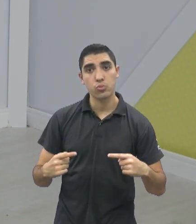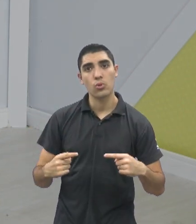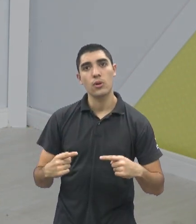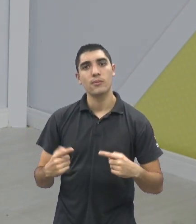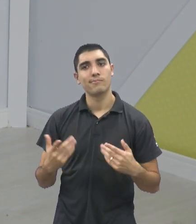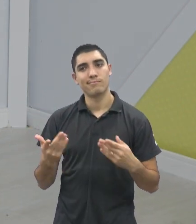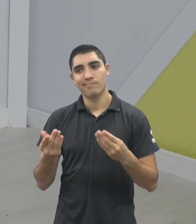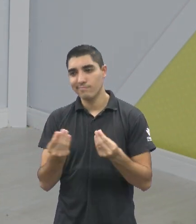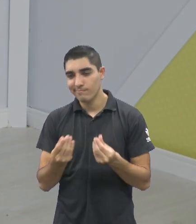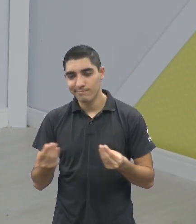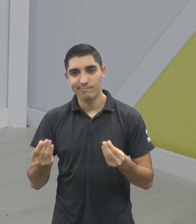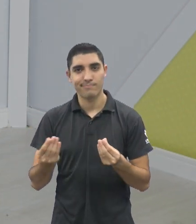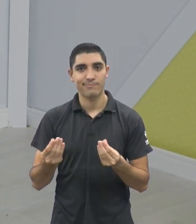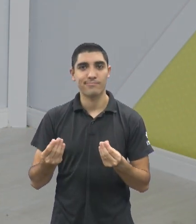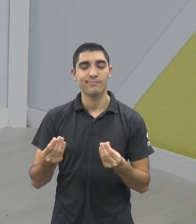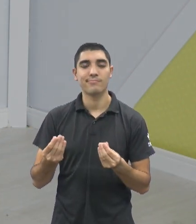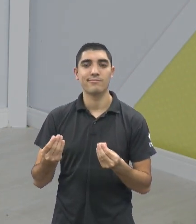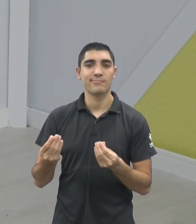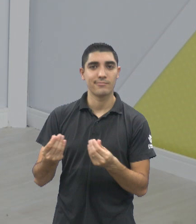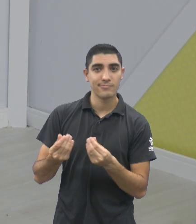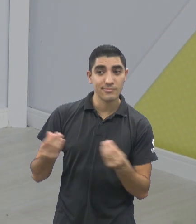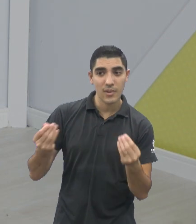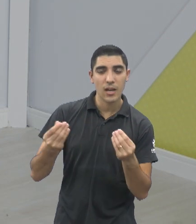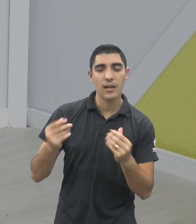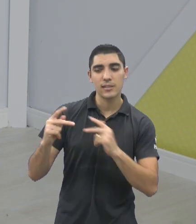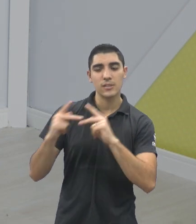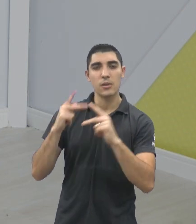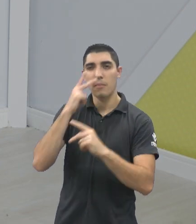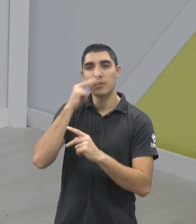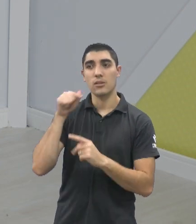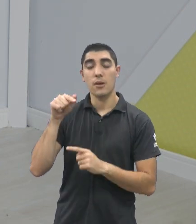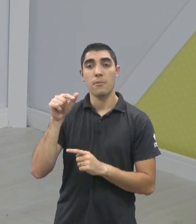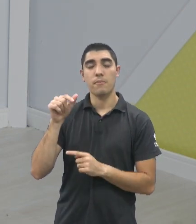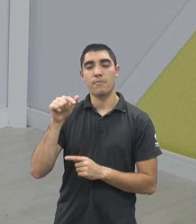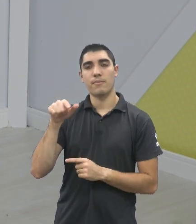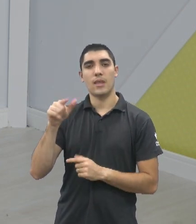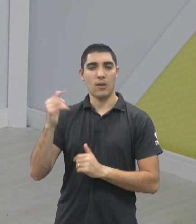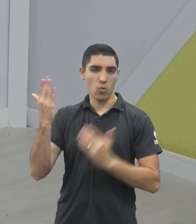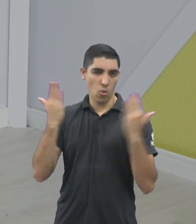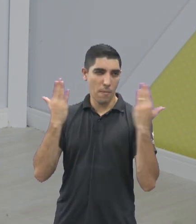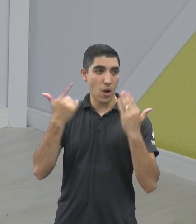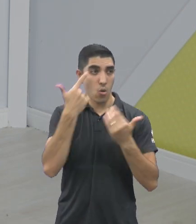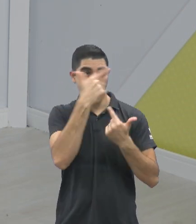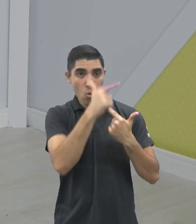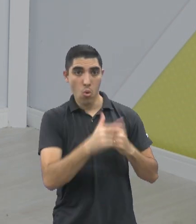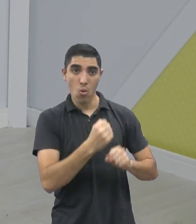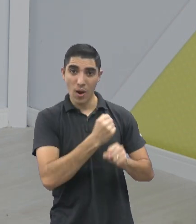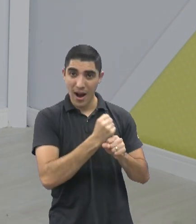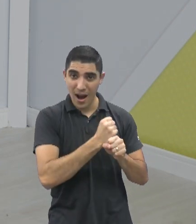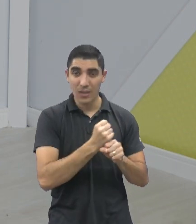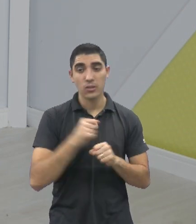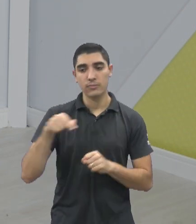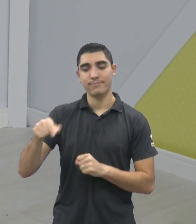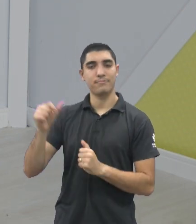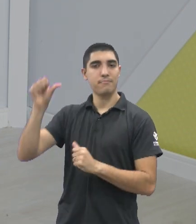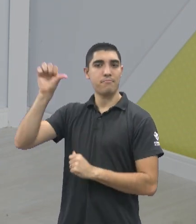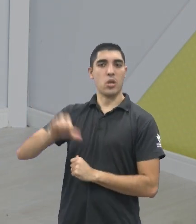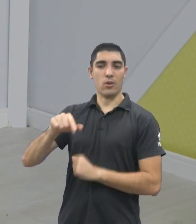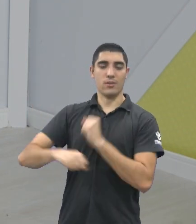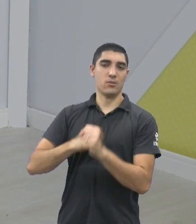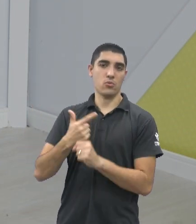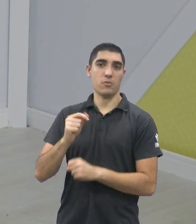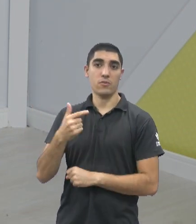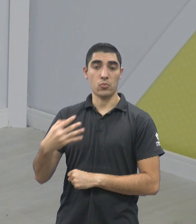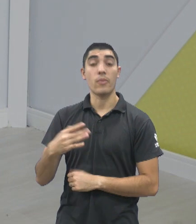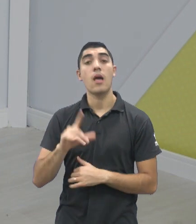acabou ficando aí com essa marca, né, de pior início do NBB. Aí começou o segundo turno.